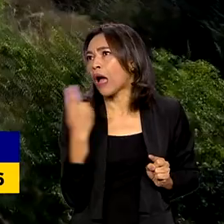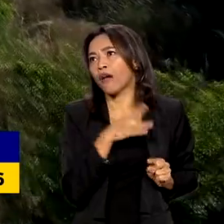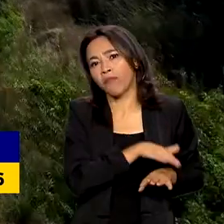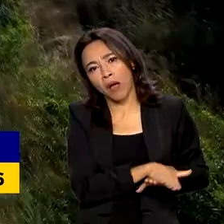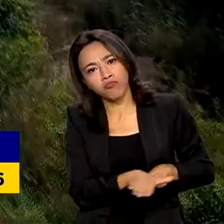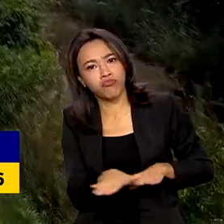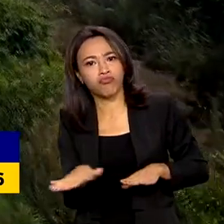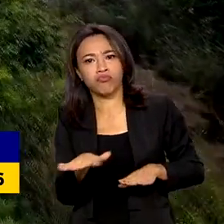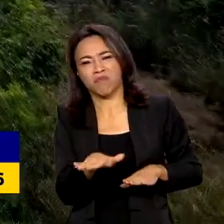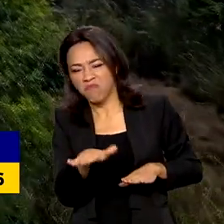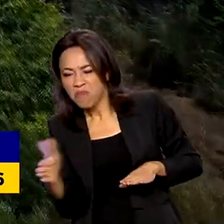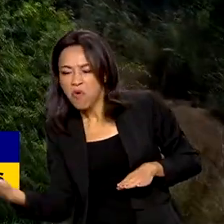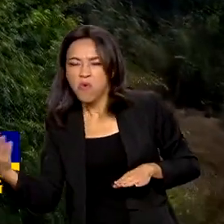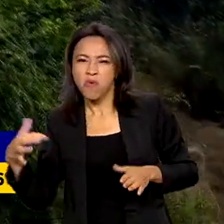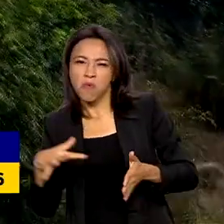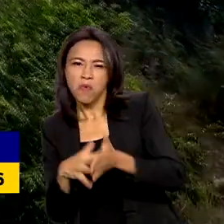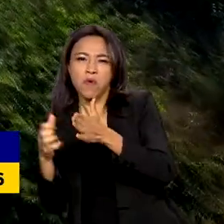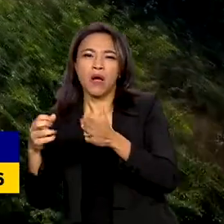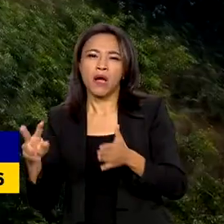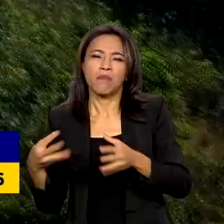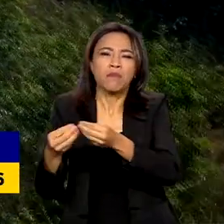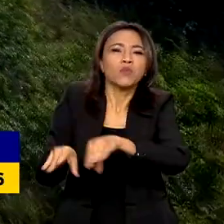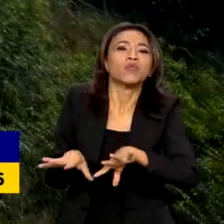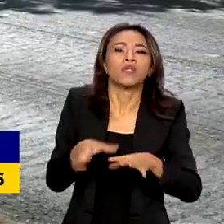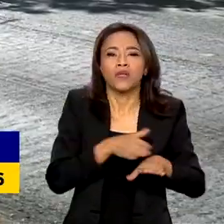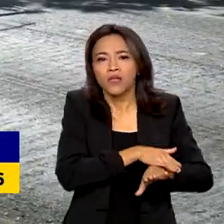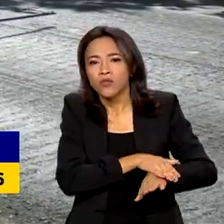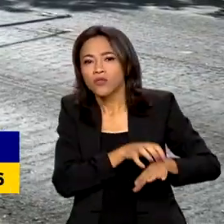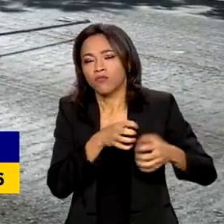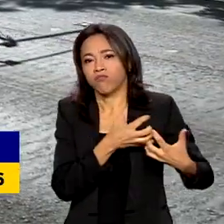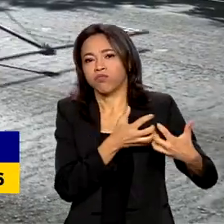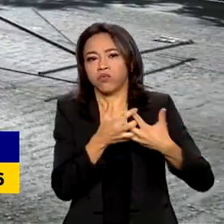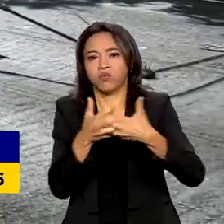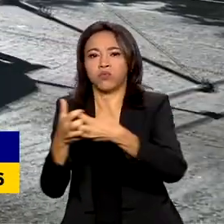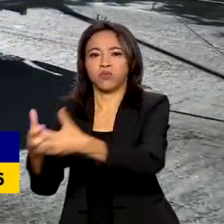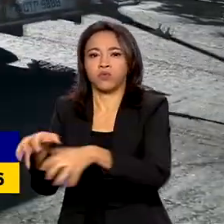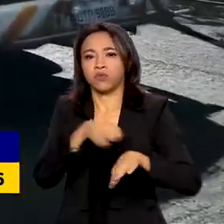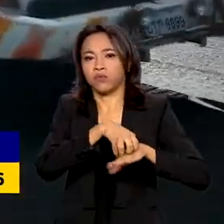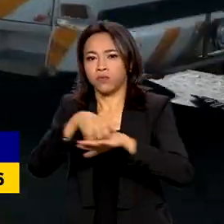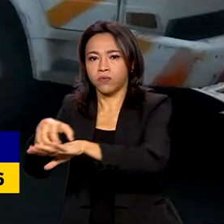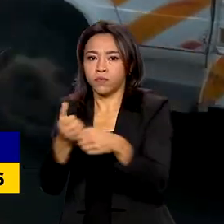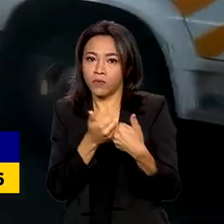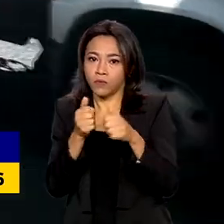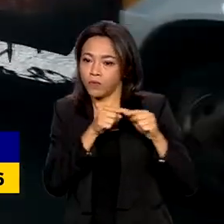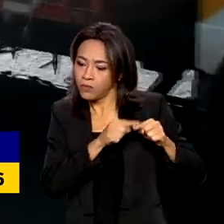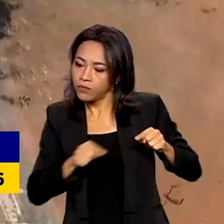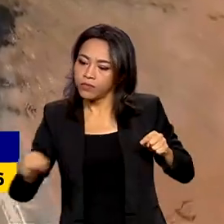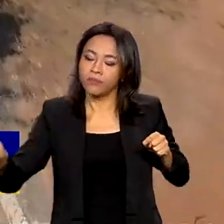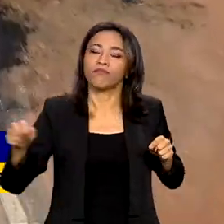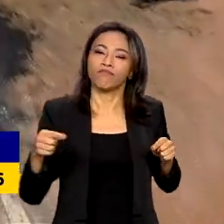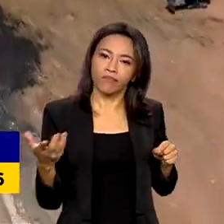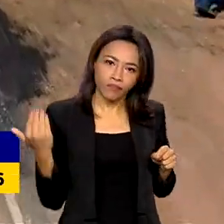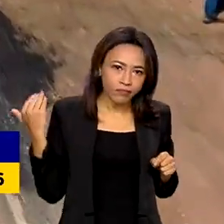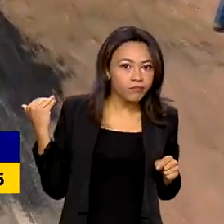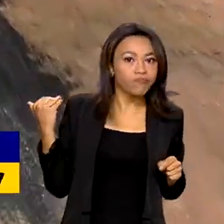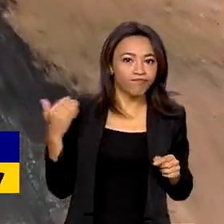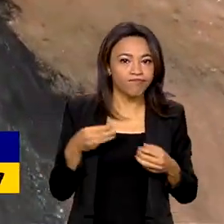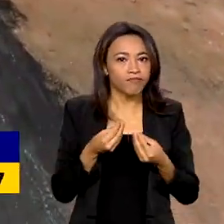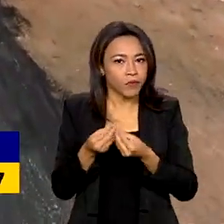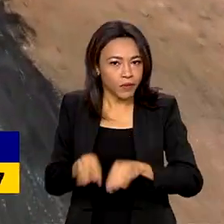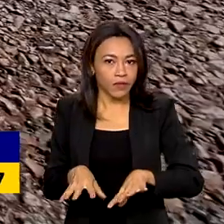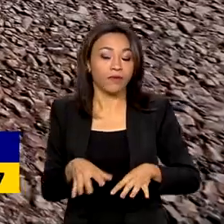causando acidentes e prejudicando o transporte de cargas e de passageiros a situação é observada